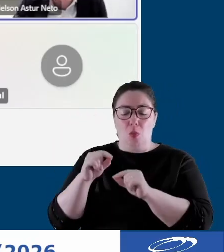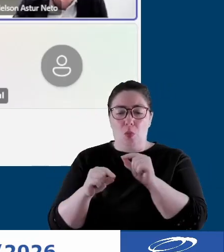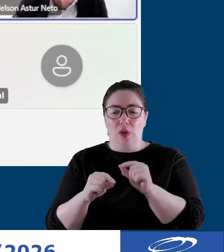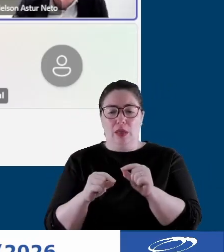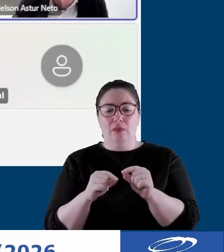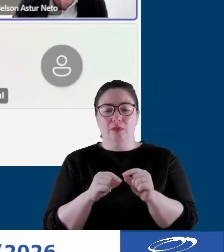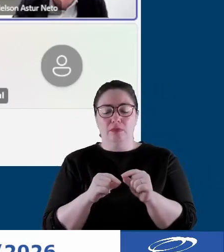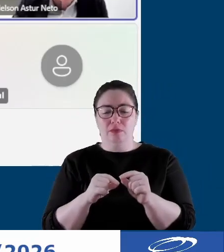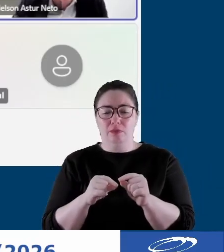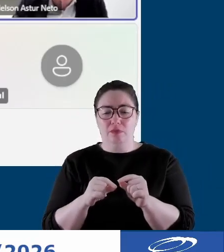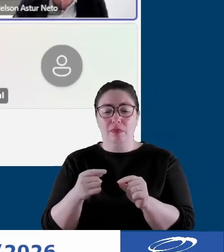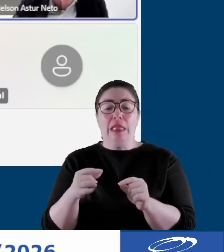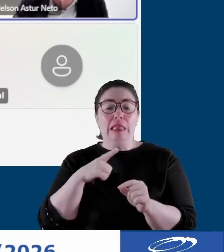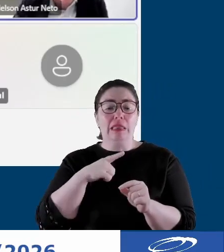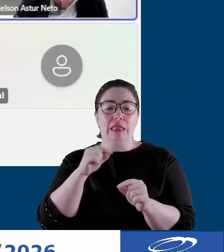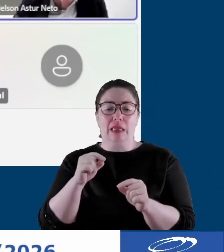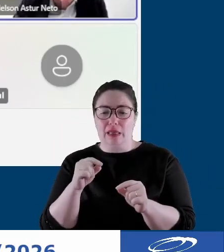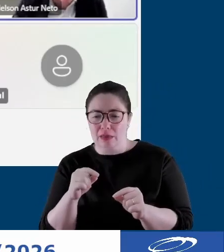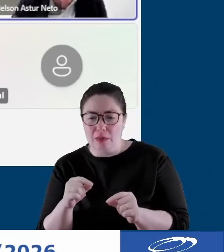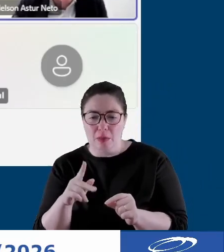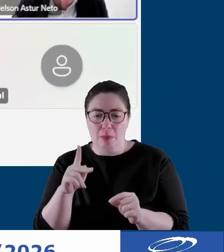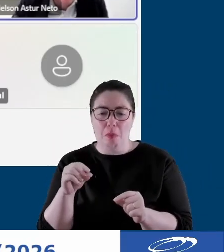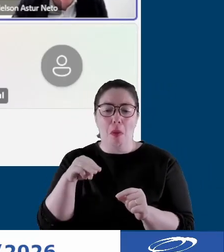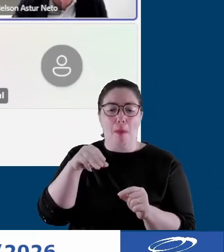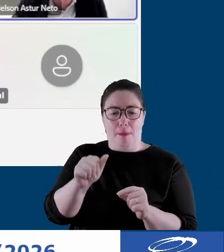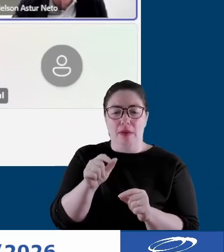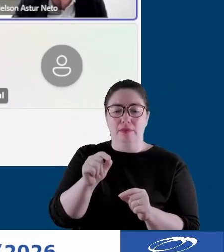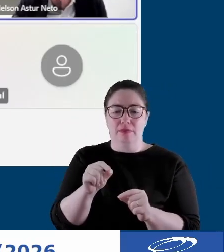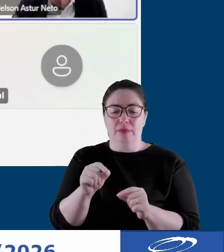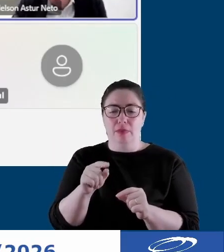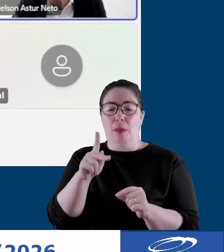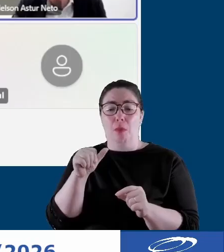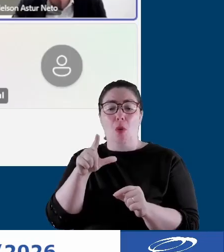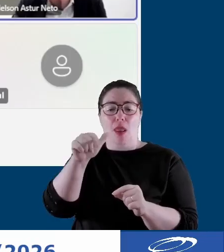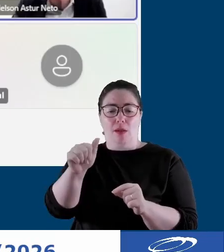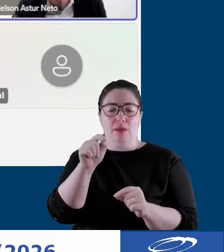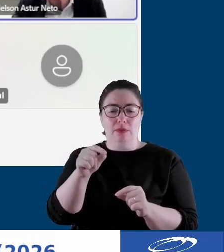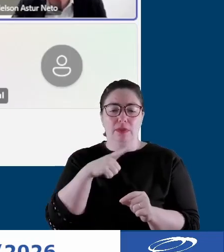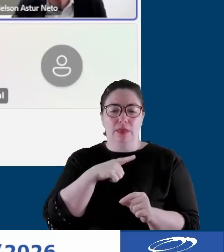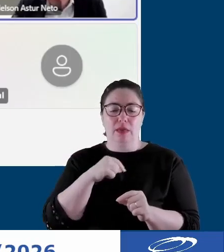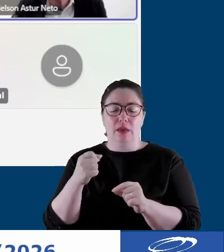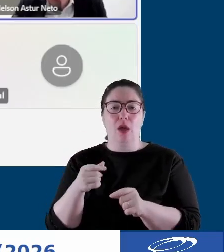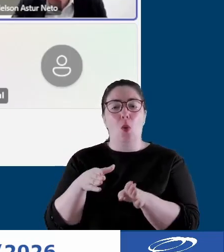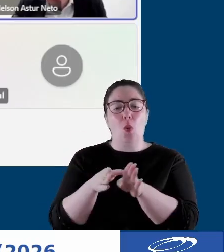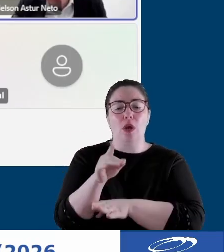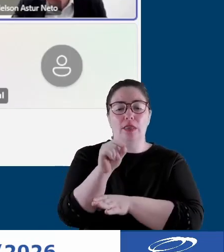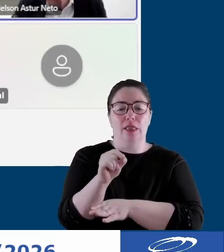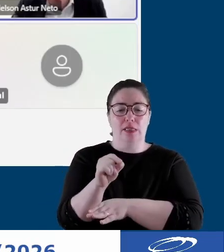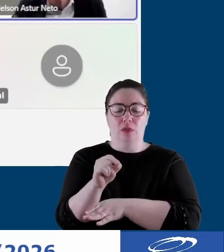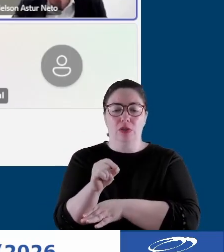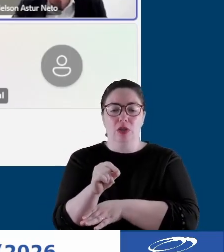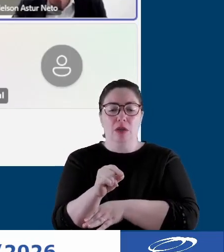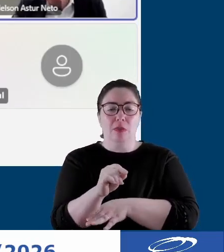tratamento, tá? Ela classifica a espondilodicite ou mesmo a infecção pós-operatória e propõe